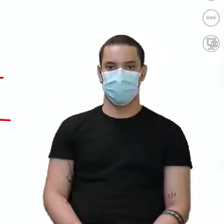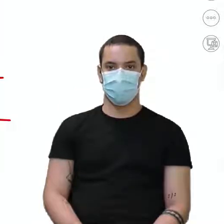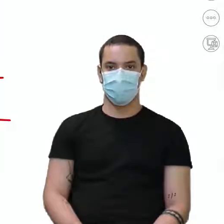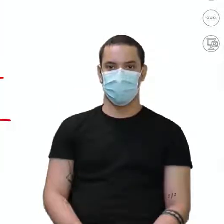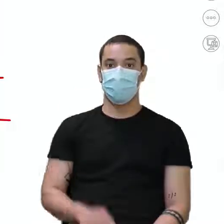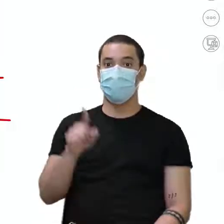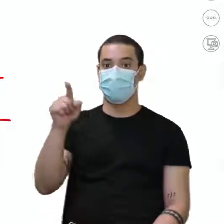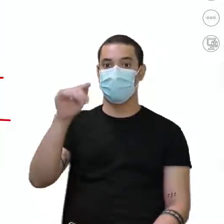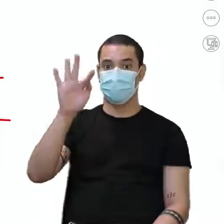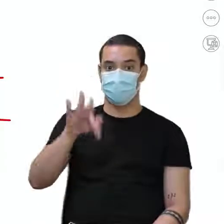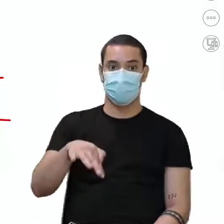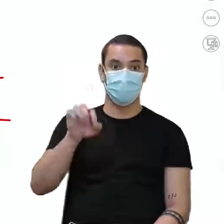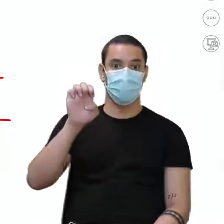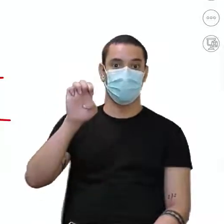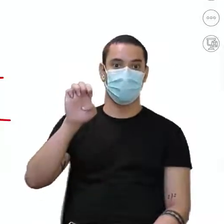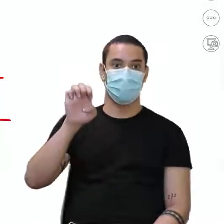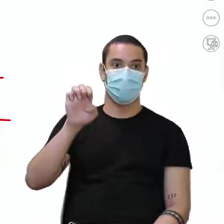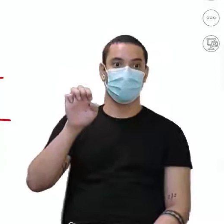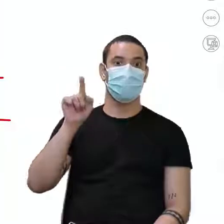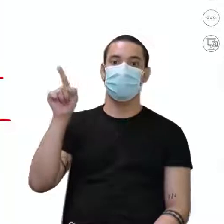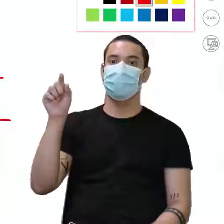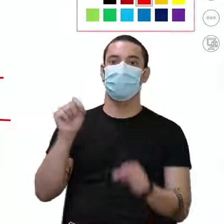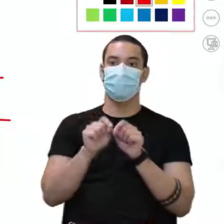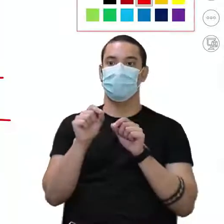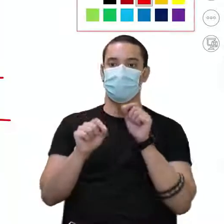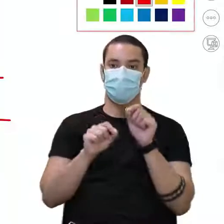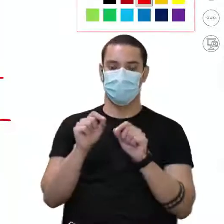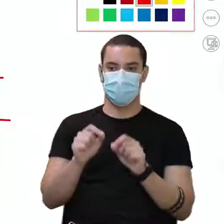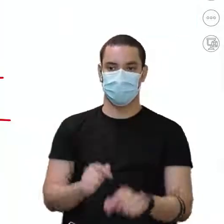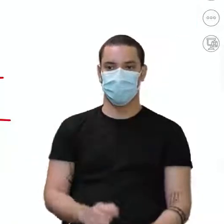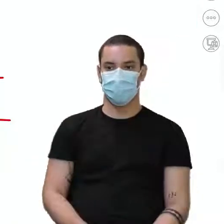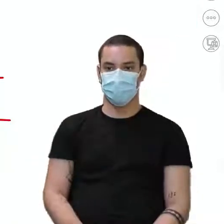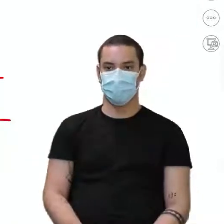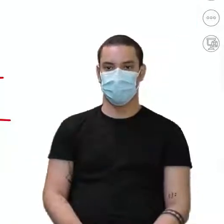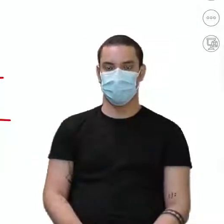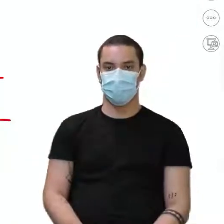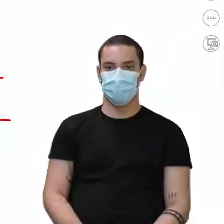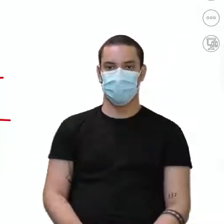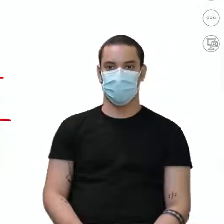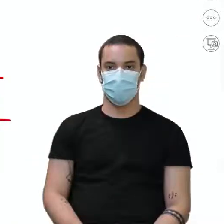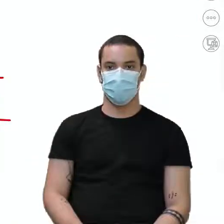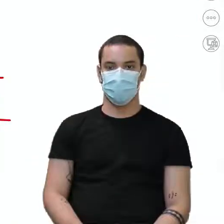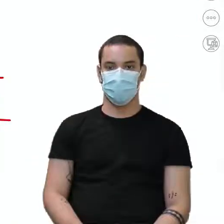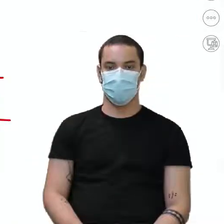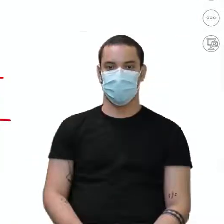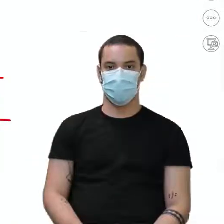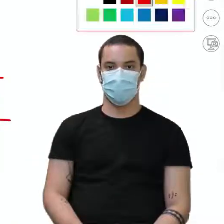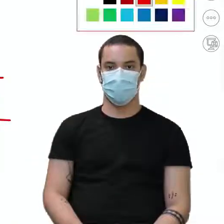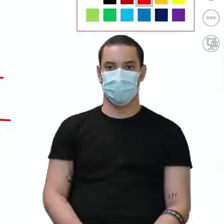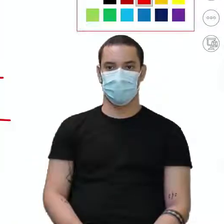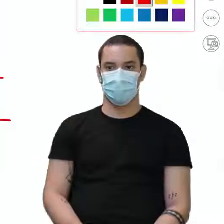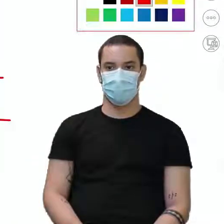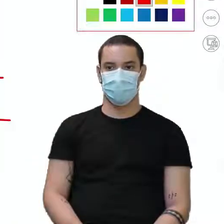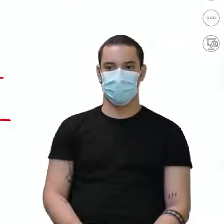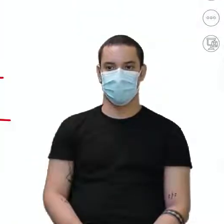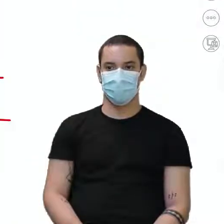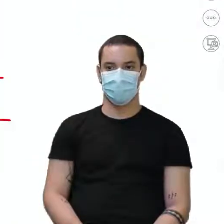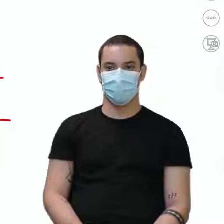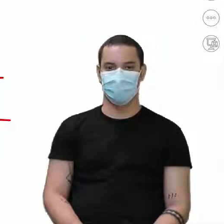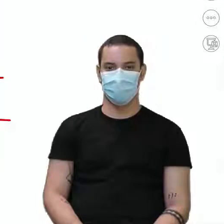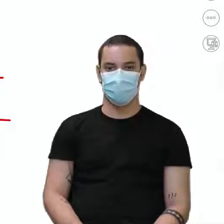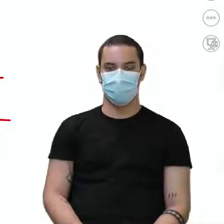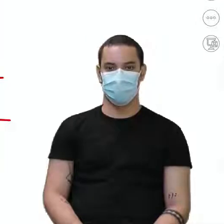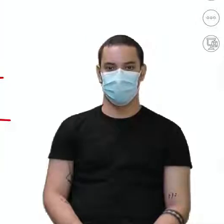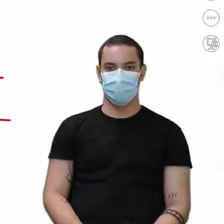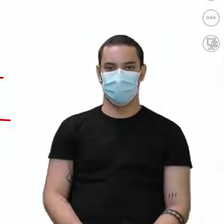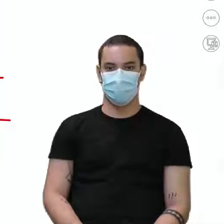com E. Aí, nesse caso, na minha regra, eu teria que apagar para fins de escrita. Aí apaguei tudo, perfeito. Teria